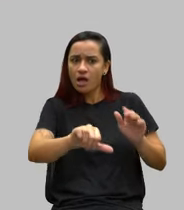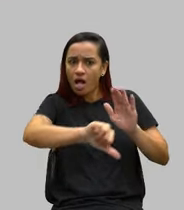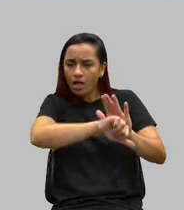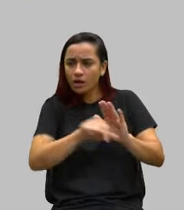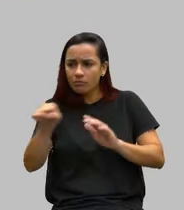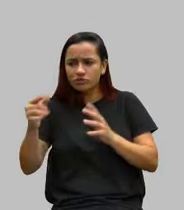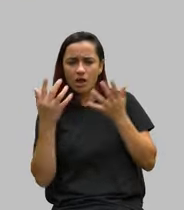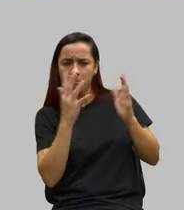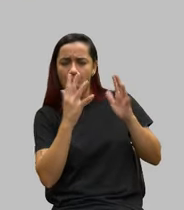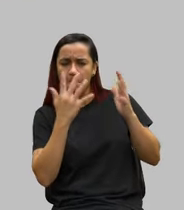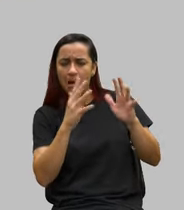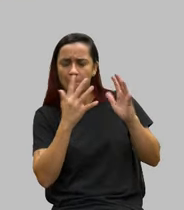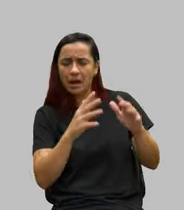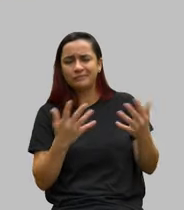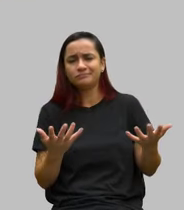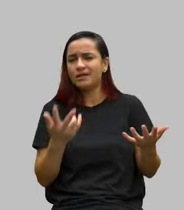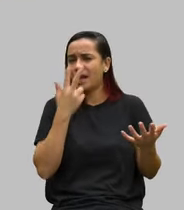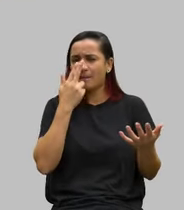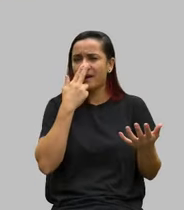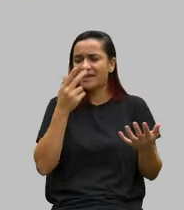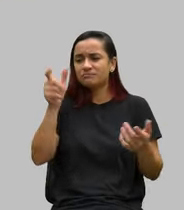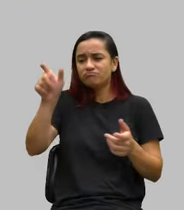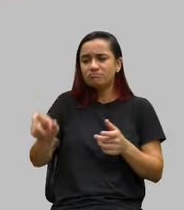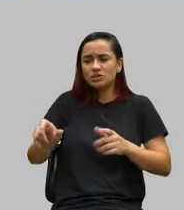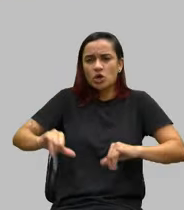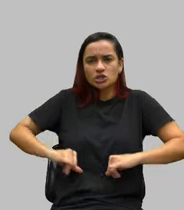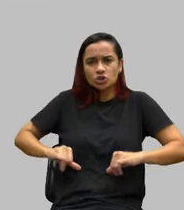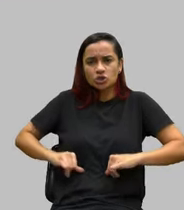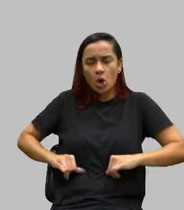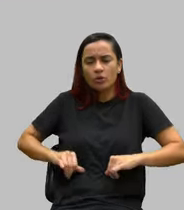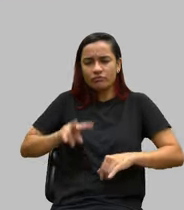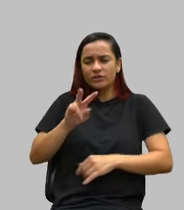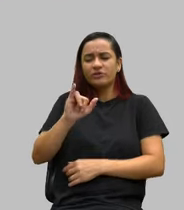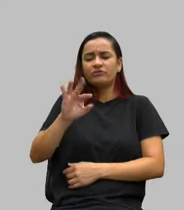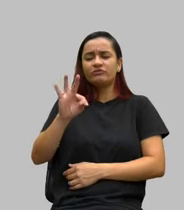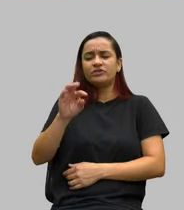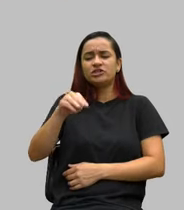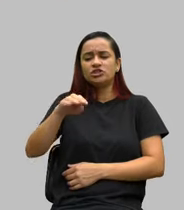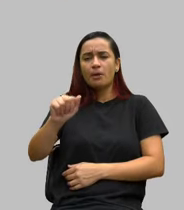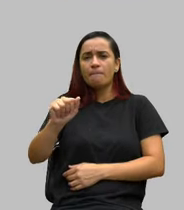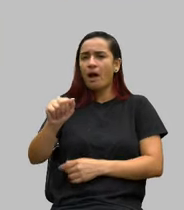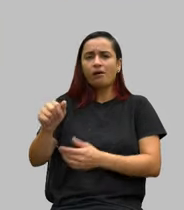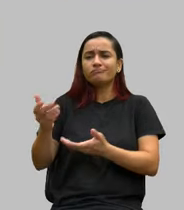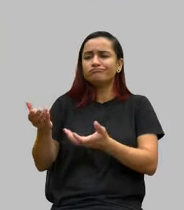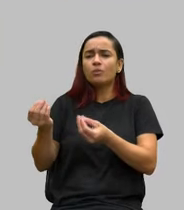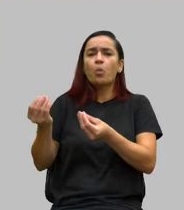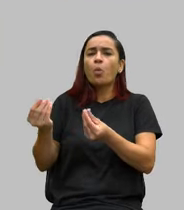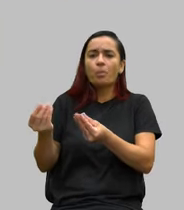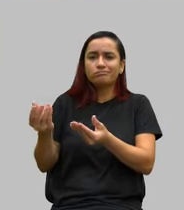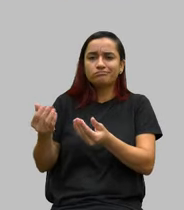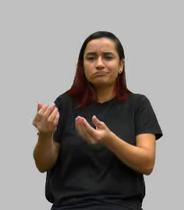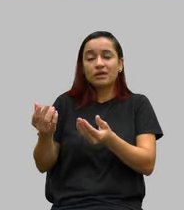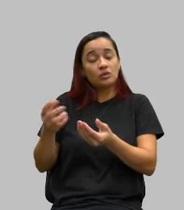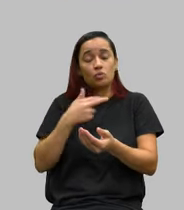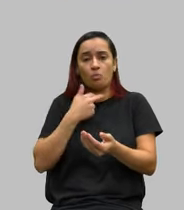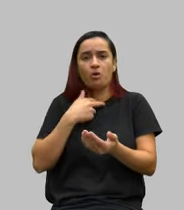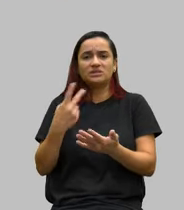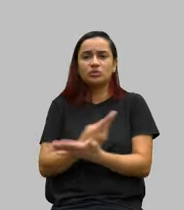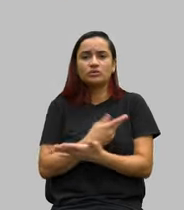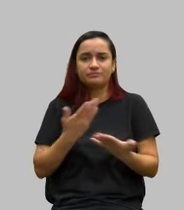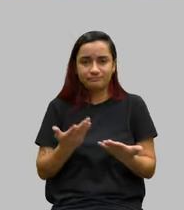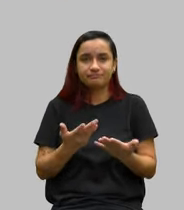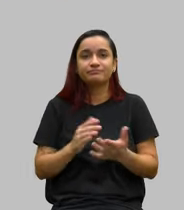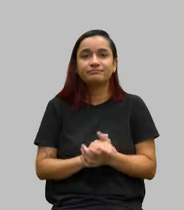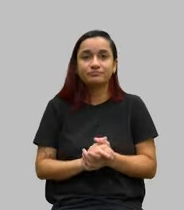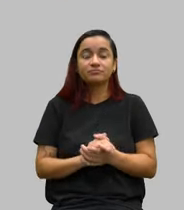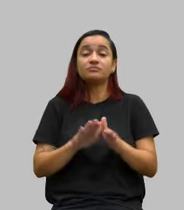ofendendo a vítima eu tô ofendendo a família da vítima eu tô valorizando mais aquele que praticou infração penal do que a própria vía Isso não pode acontecer então a